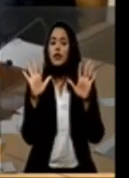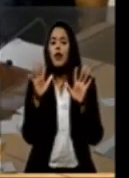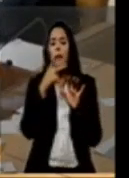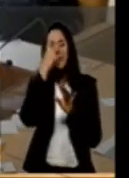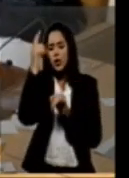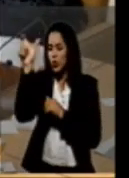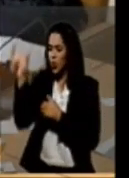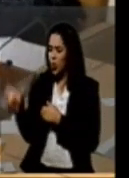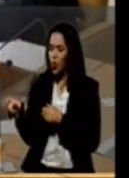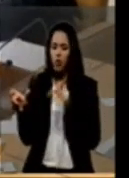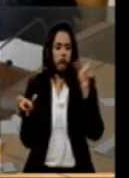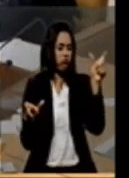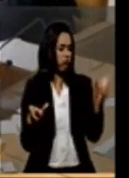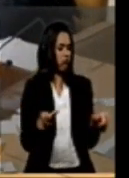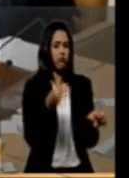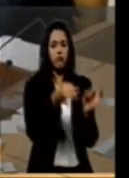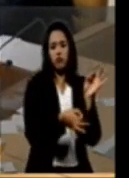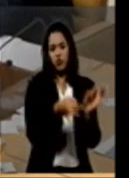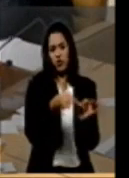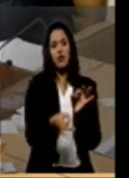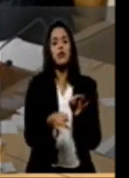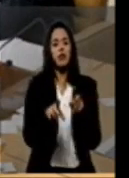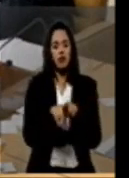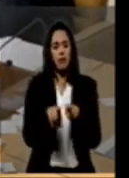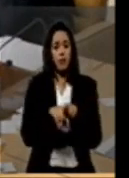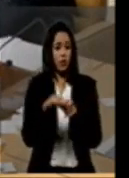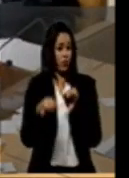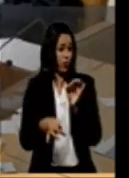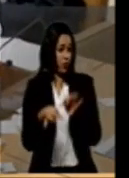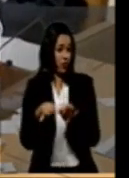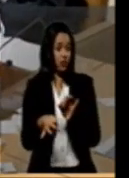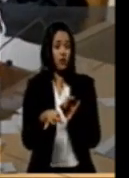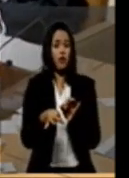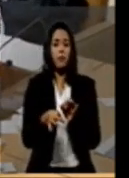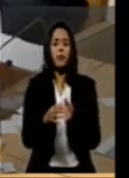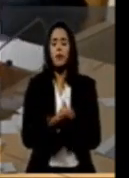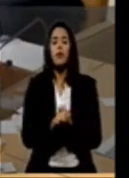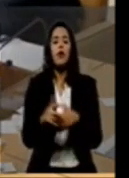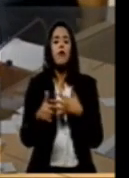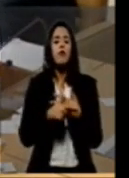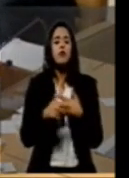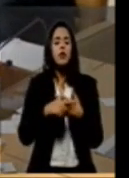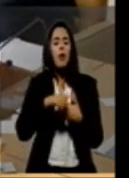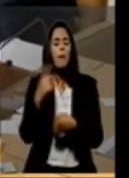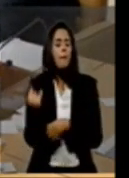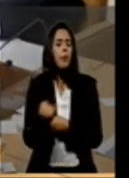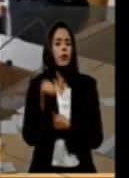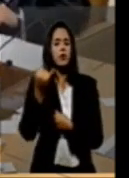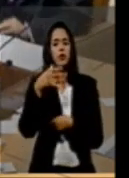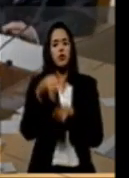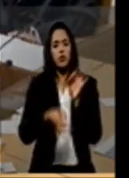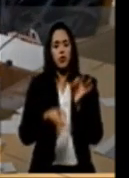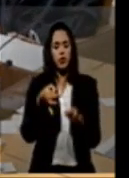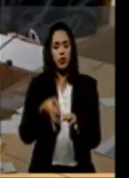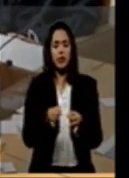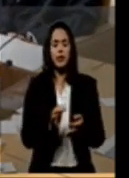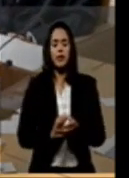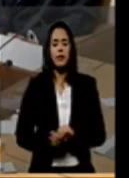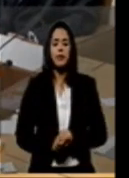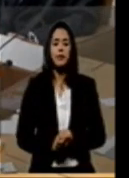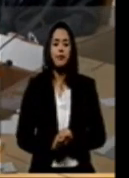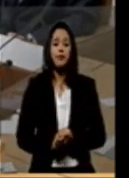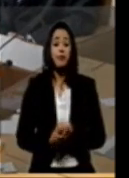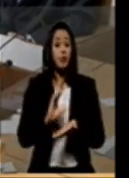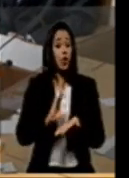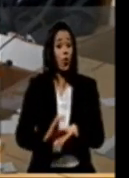aos seus constituintes e as funções essenciais da justiça à frente do conselho